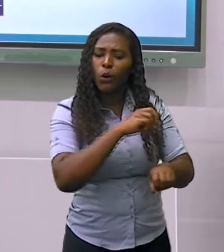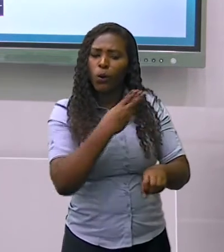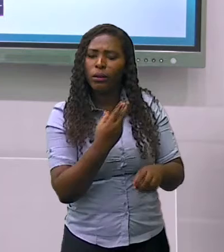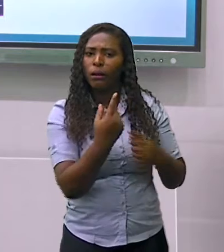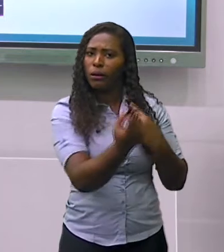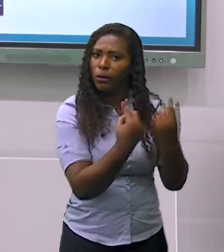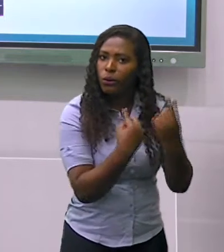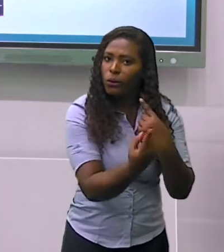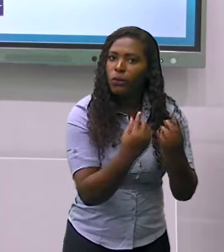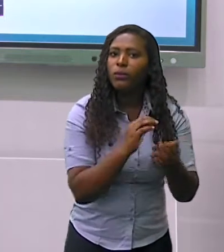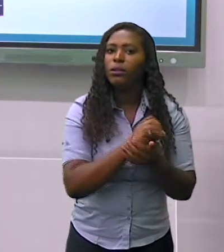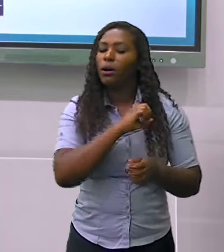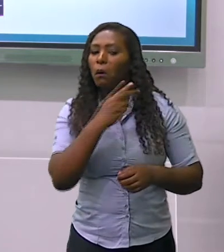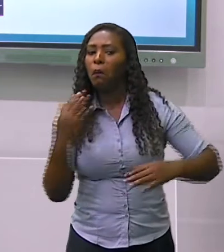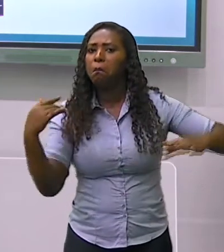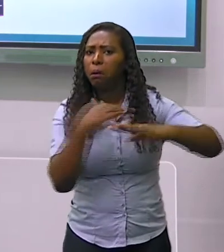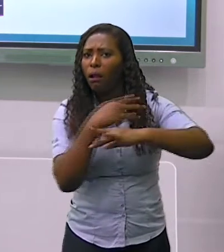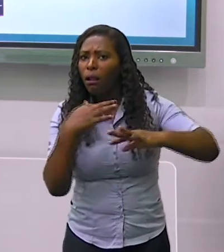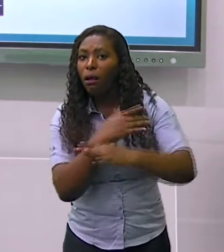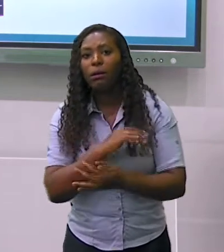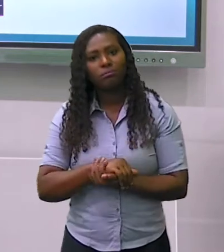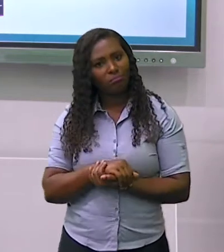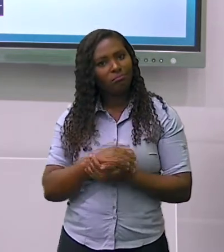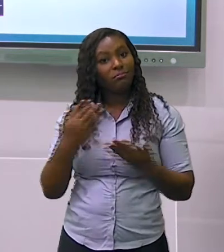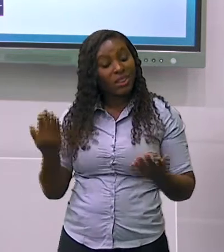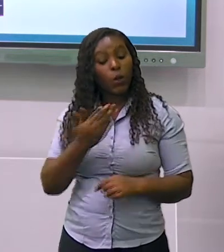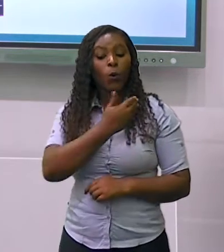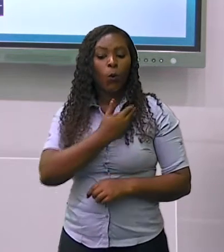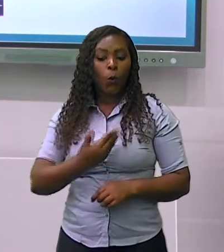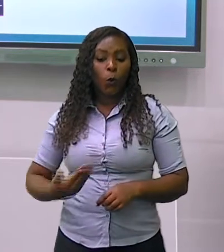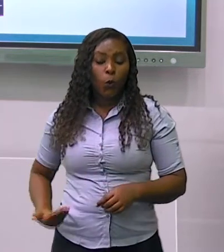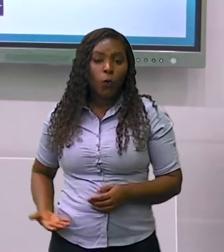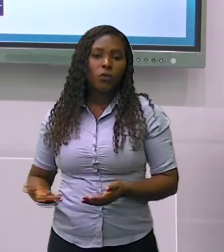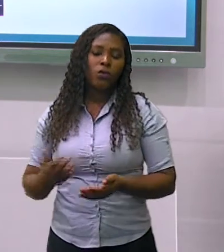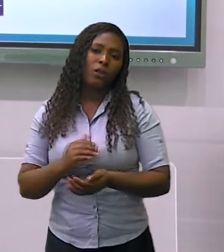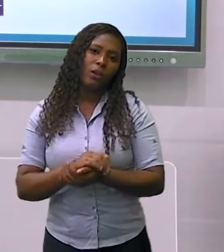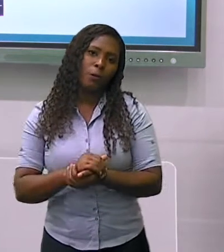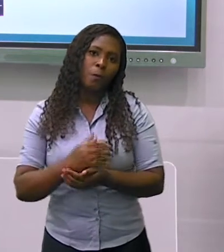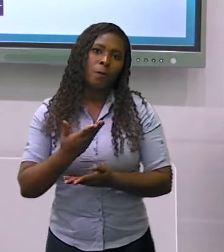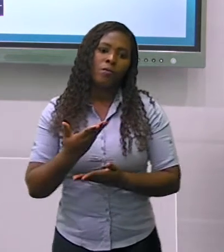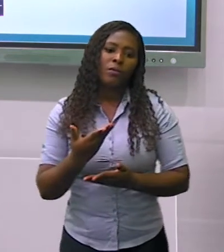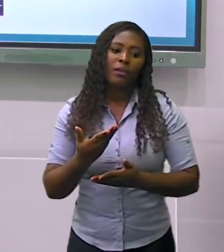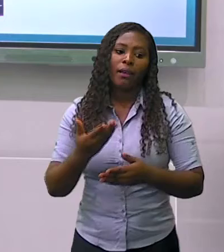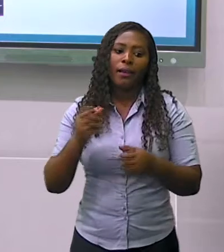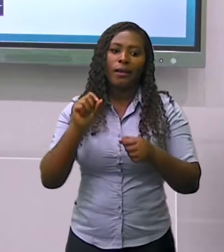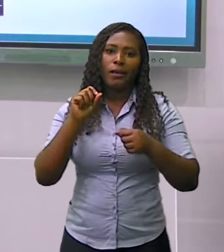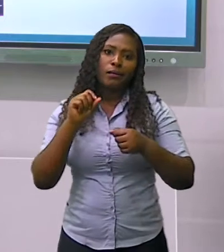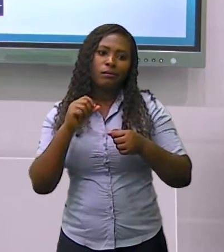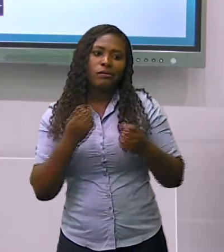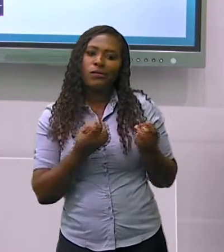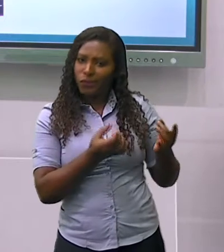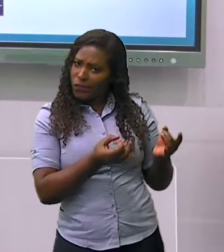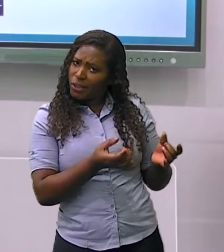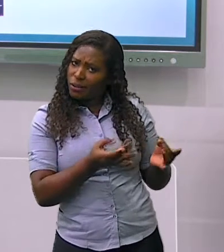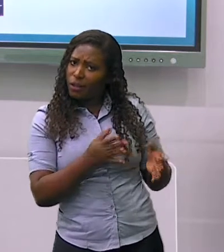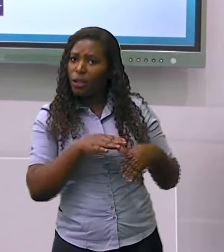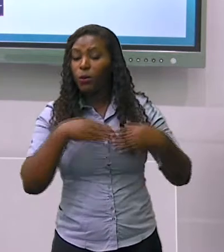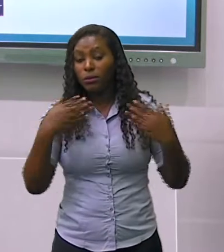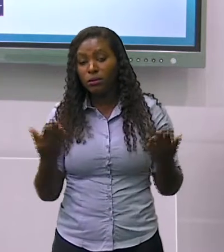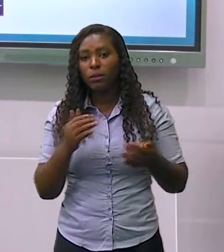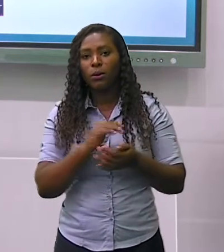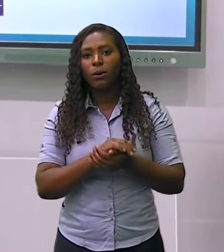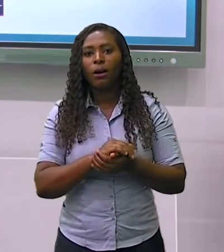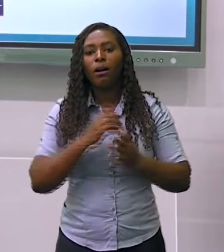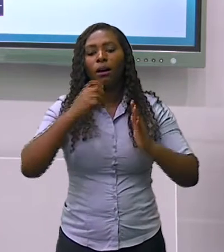a administração destas rodovias por uma determinada empresa. Esse